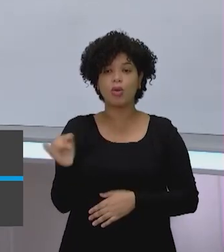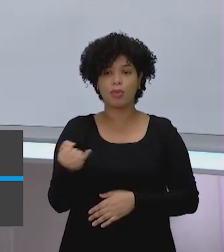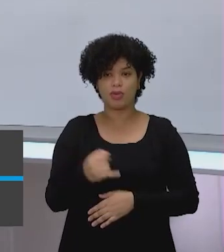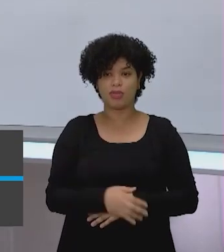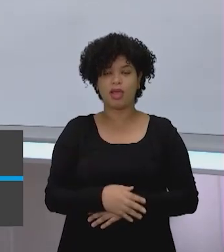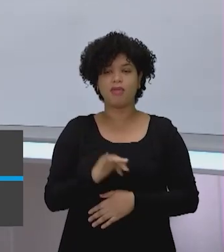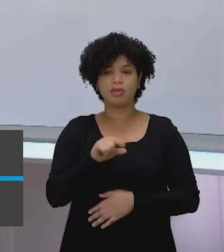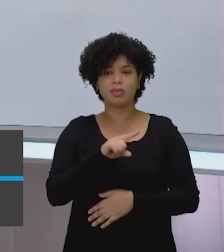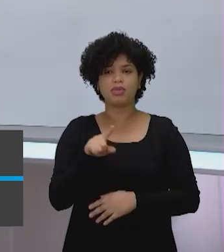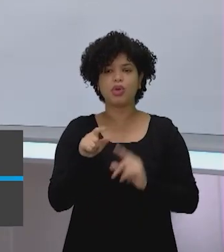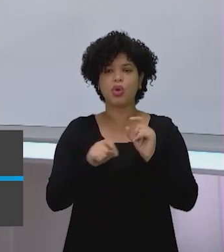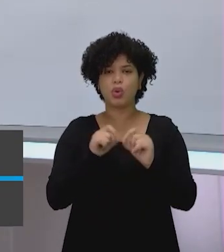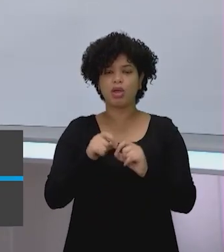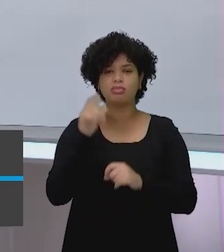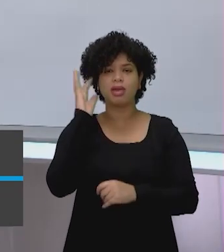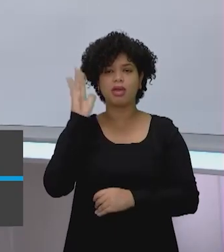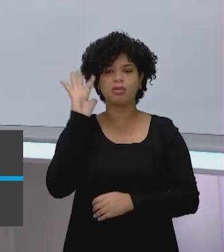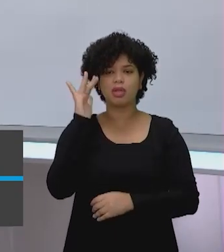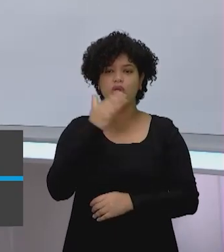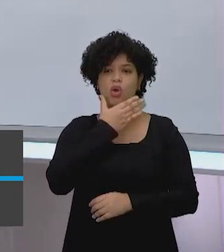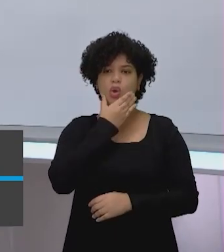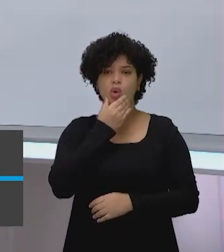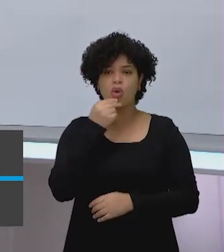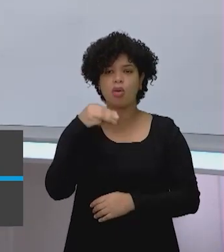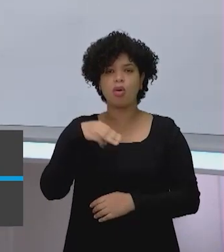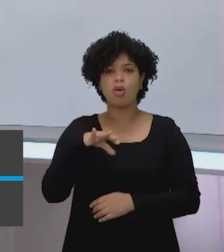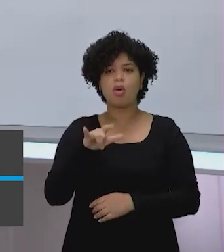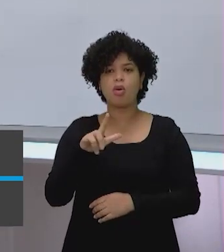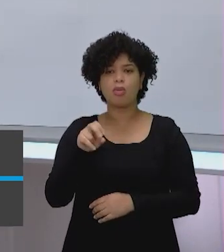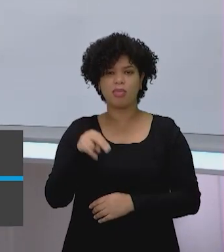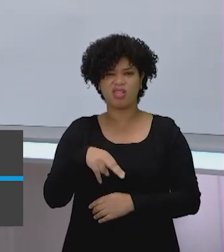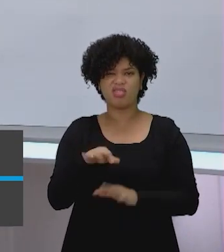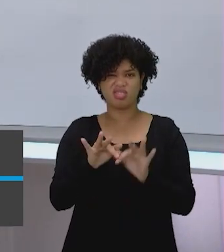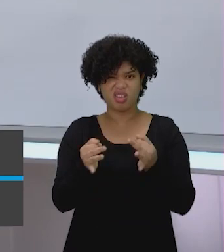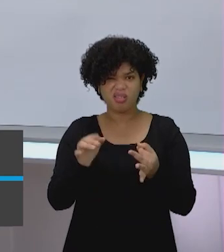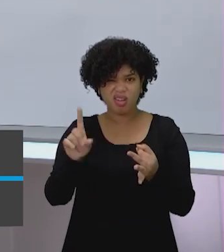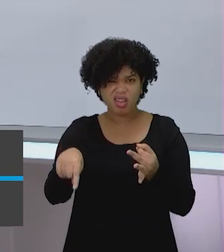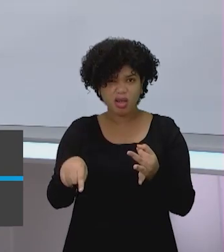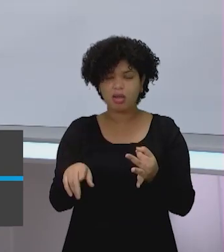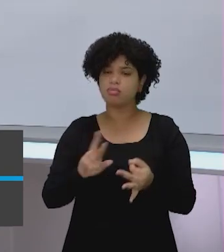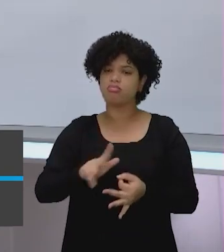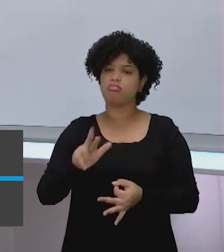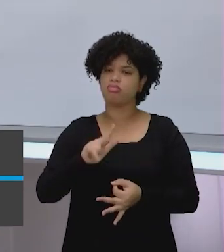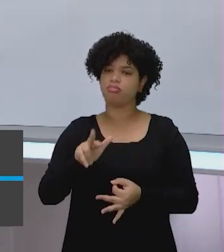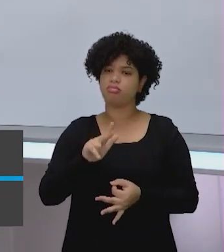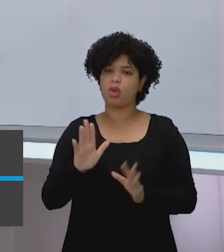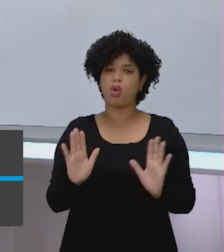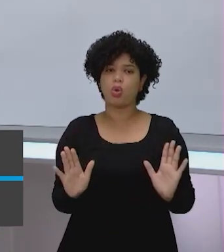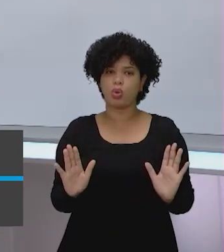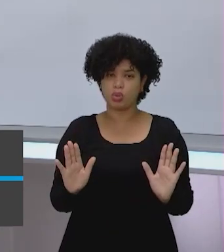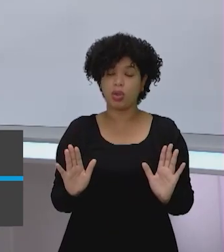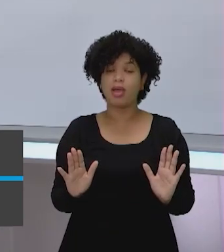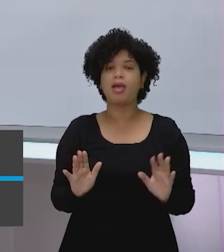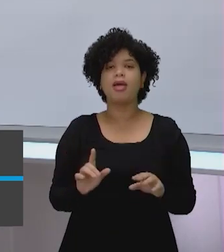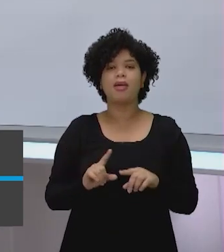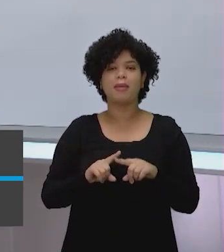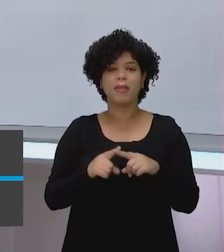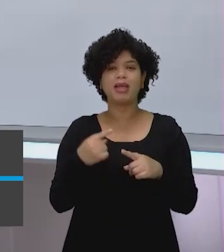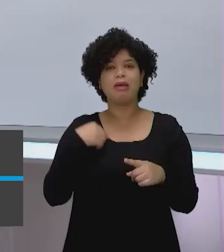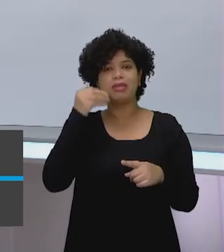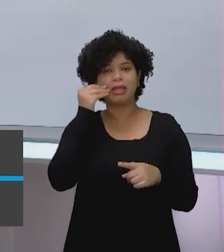dizer o seguinte, a teoria do Milton Santos, ela não é simples, tá? Então, por mais que eu tente simplificar, ela nunca vai ser